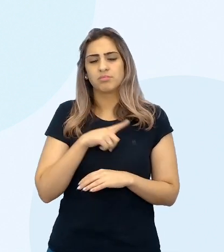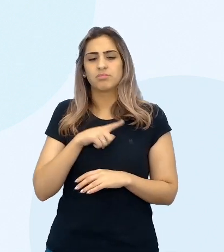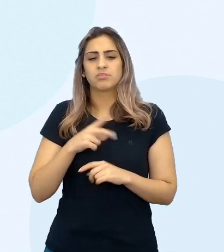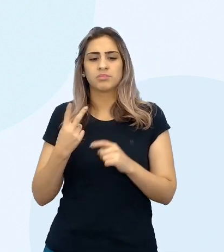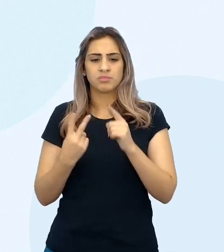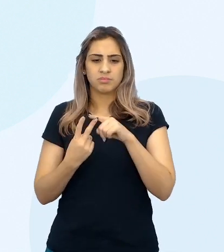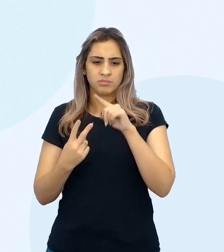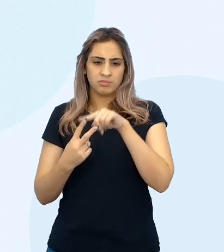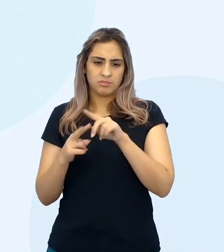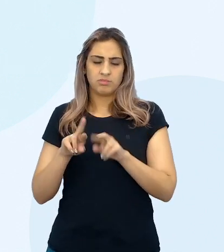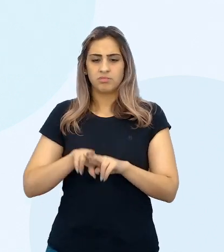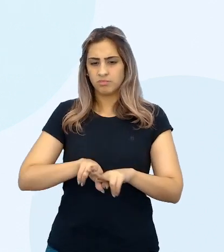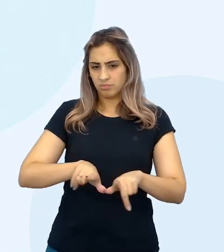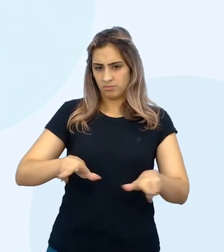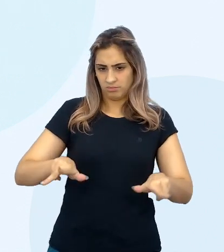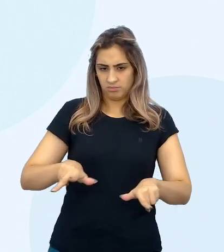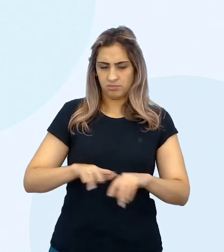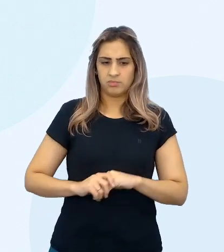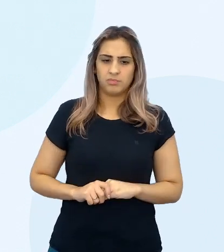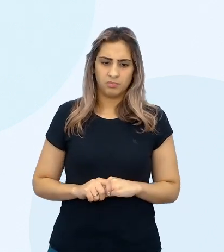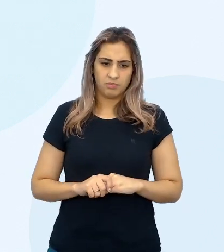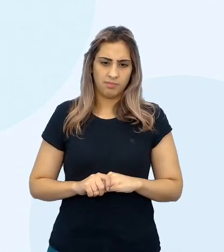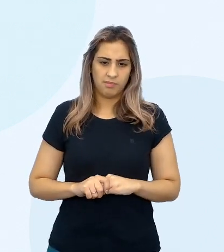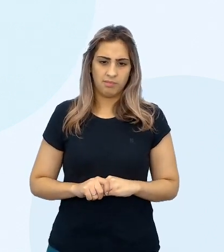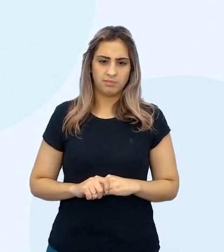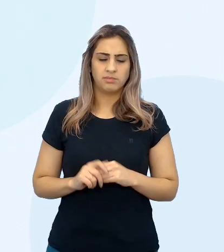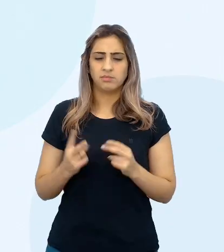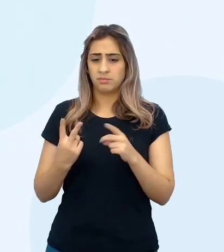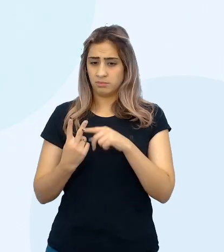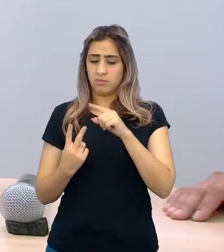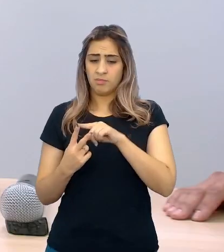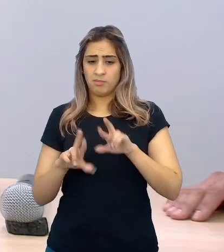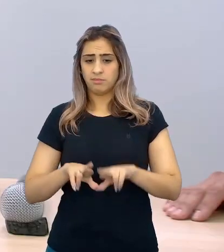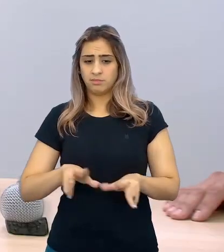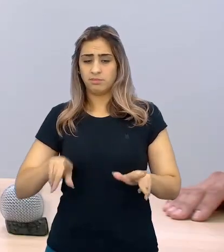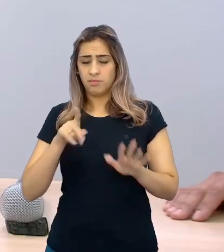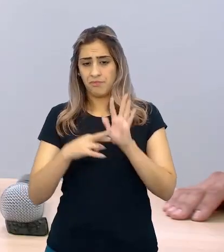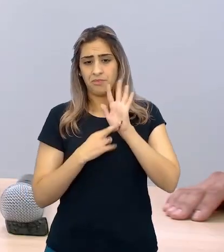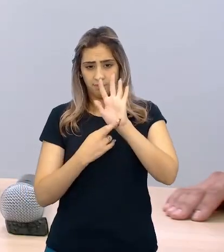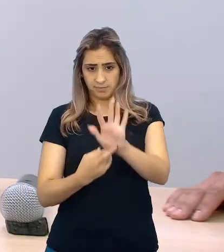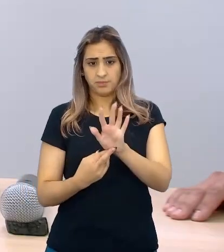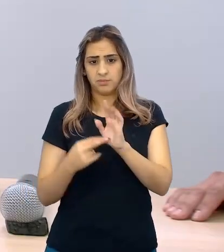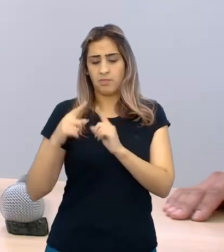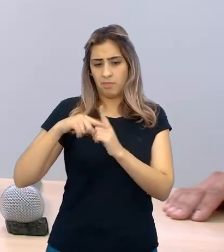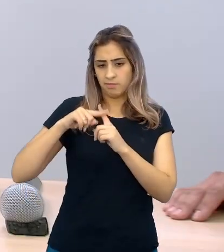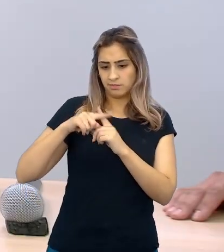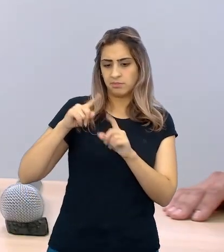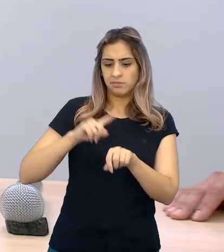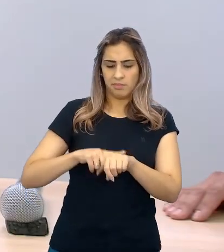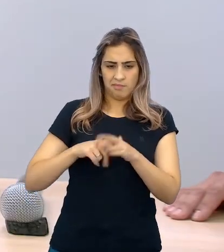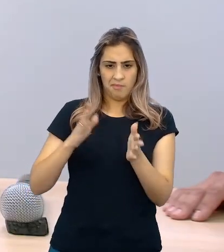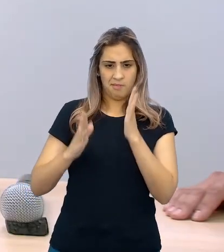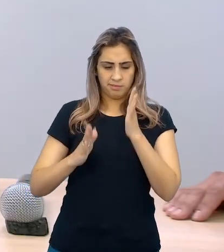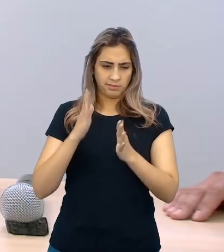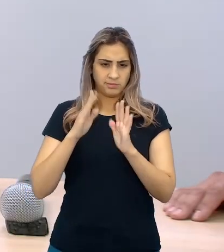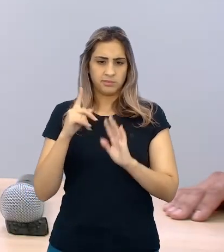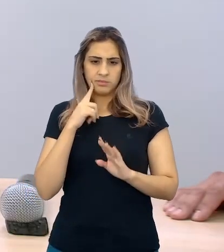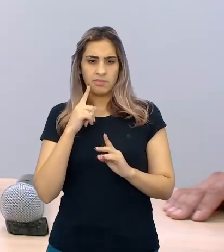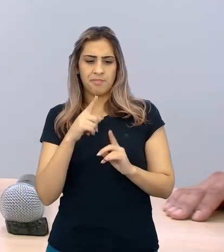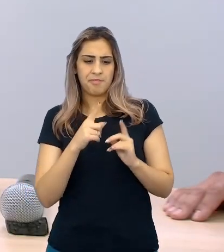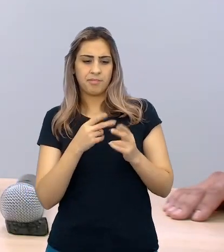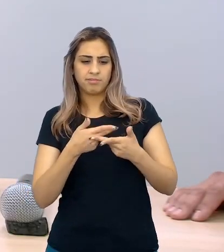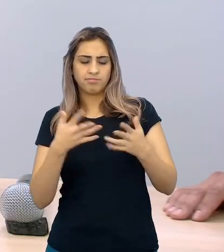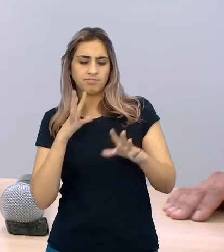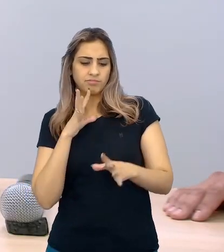duas variáveis, x e y, que eu já vou falar quais são. E essas duas variáveis, elas vão ser representadas lá no plano cartesiano. Então, vai ter lá os pontinhos no